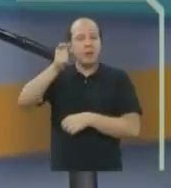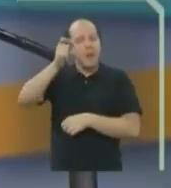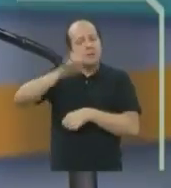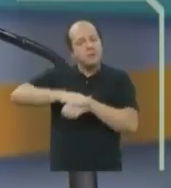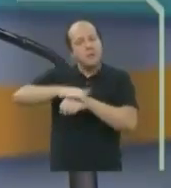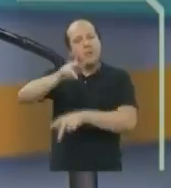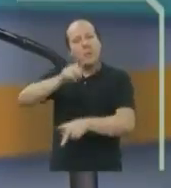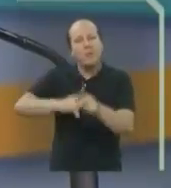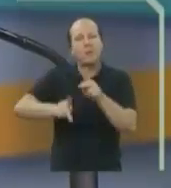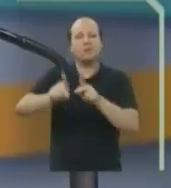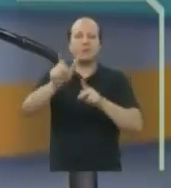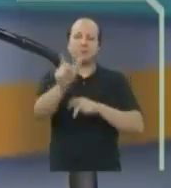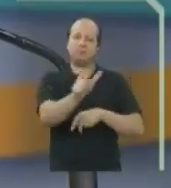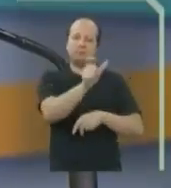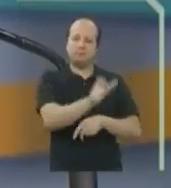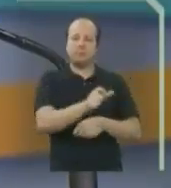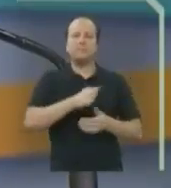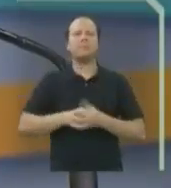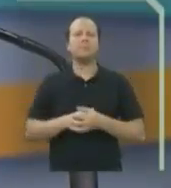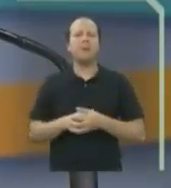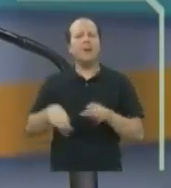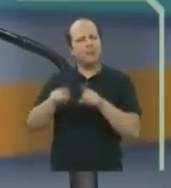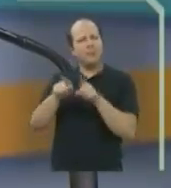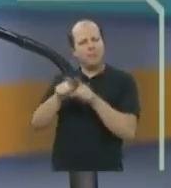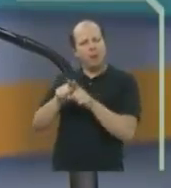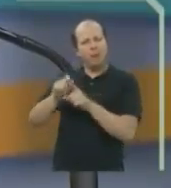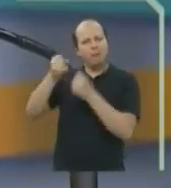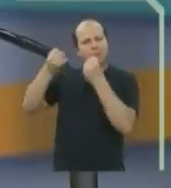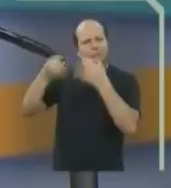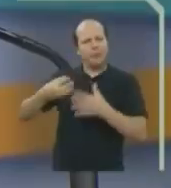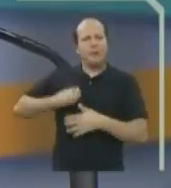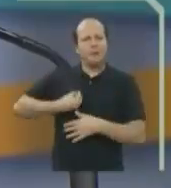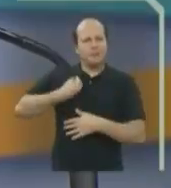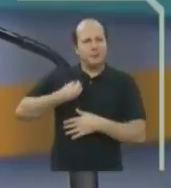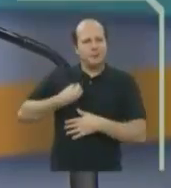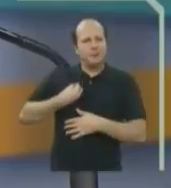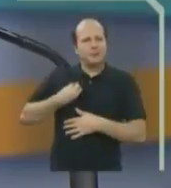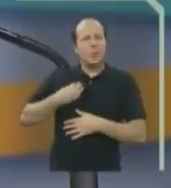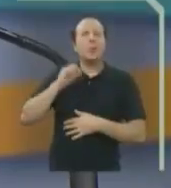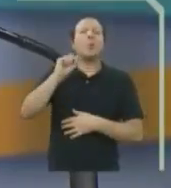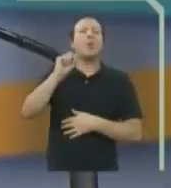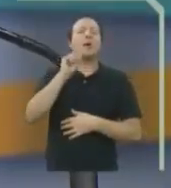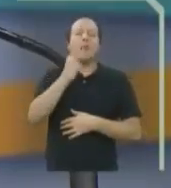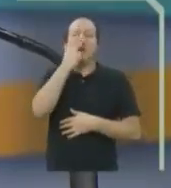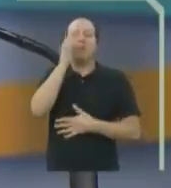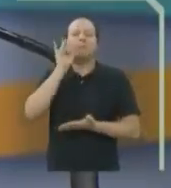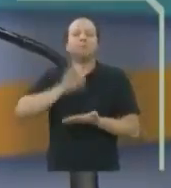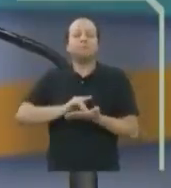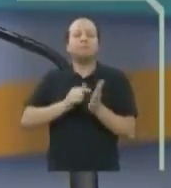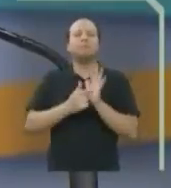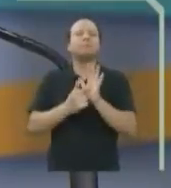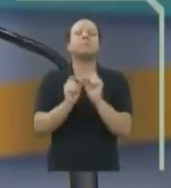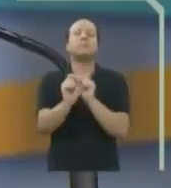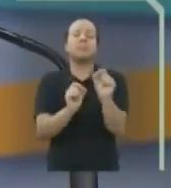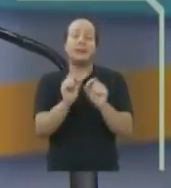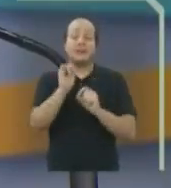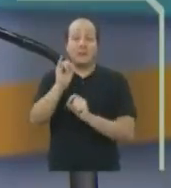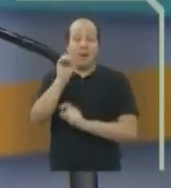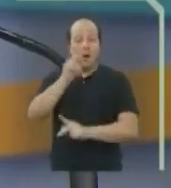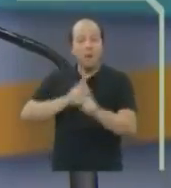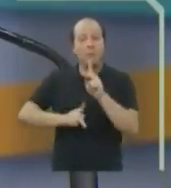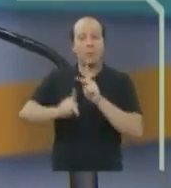população. E existe, Rodolfo, aquela outra forma que eu diria muito pragmática, que é o seguinte: quando a